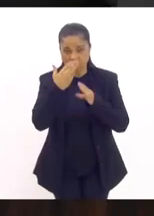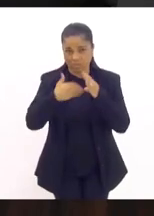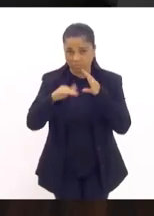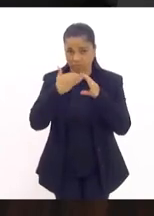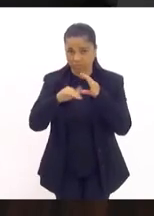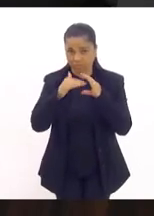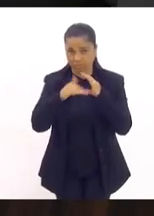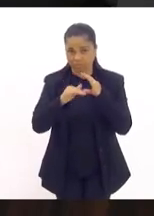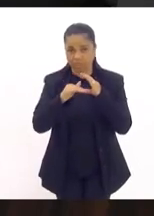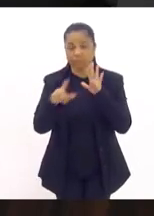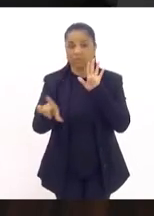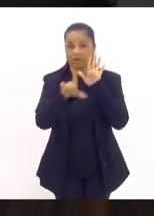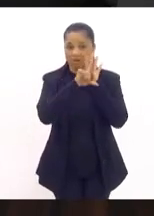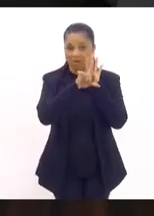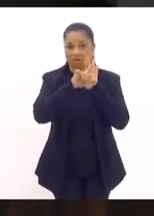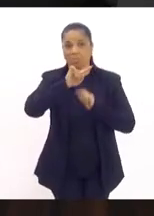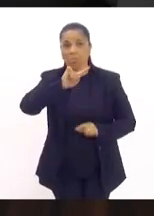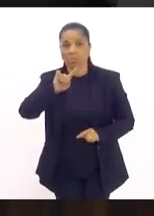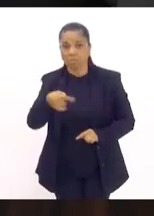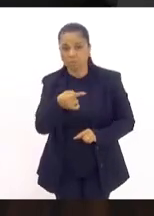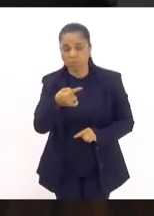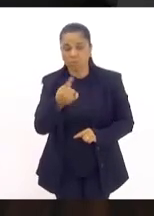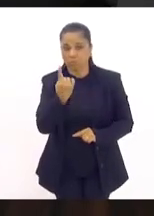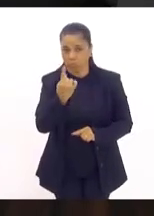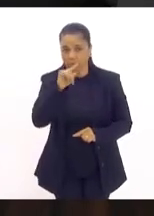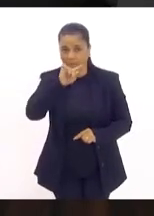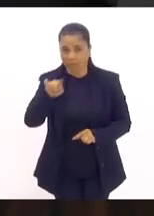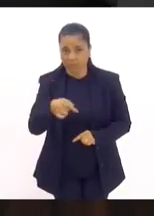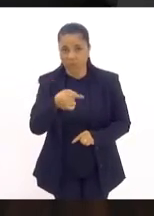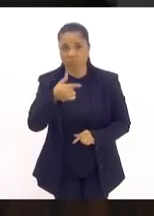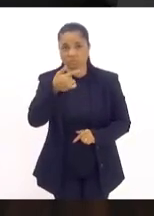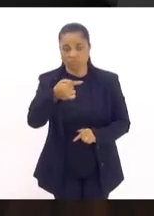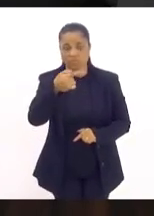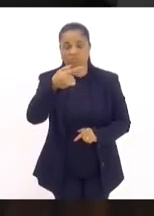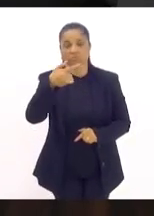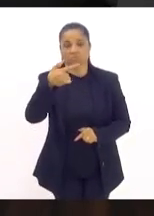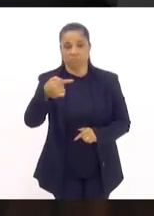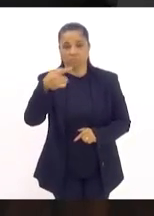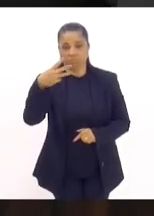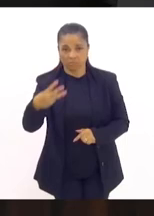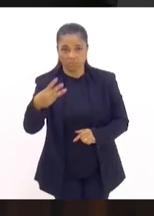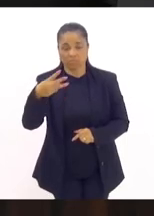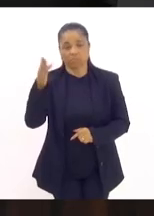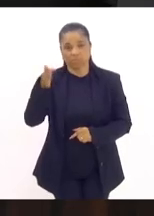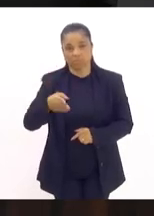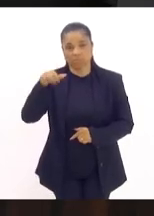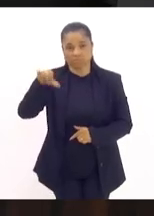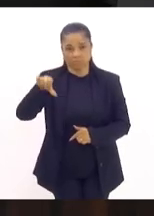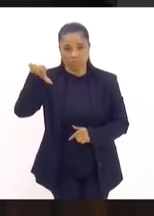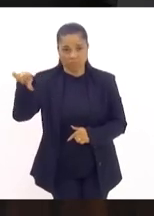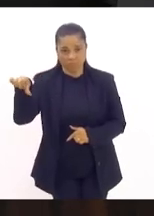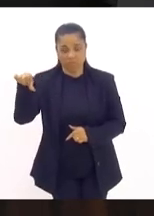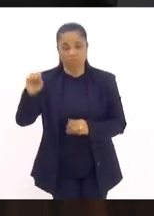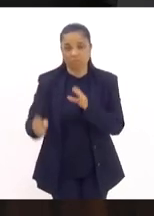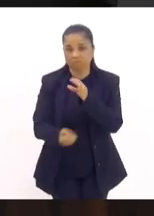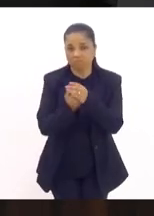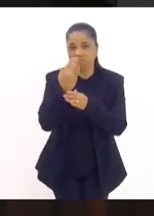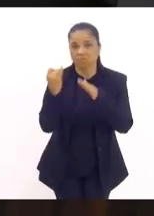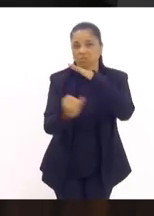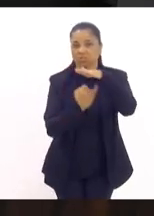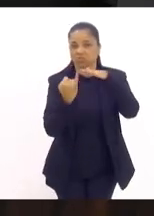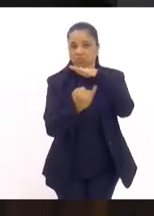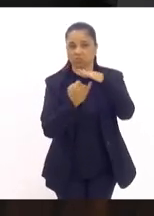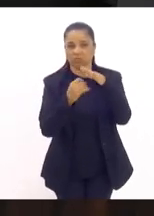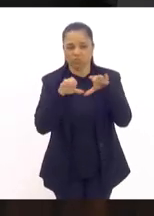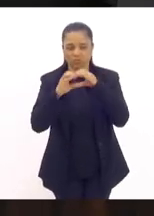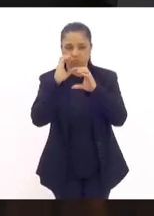a alteração da Lei 1733, de 1º de novembro de 90, que dispõe sobre a criação do Instituto Estadual de